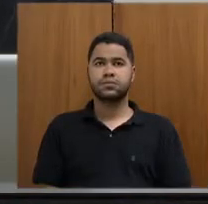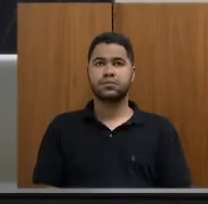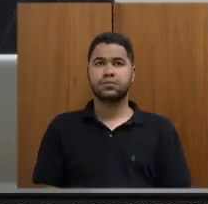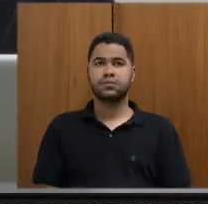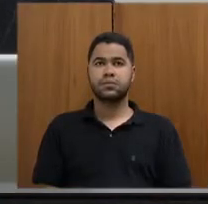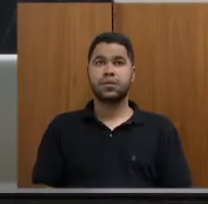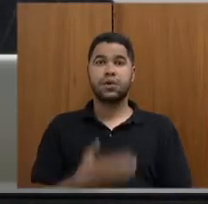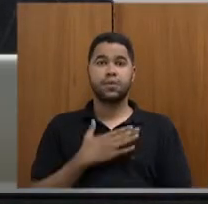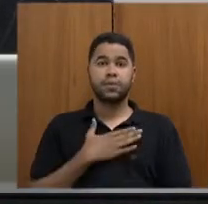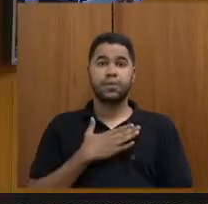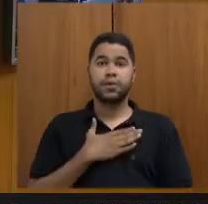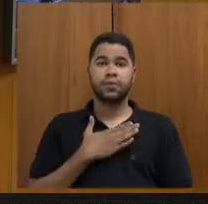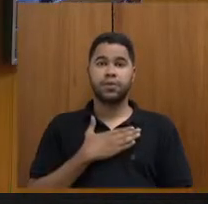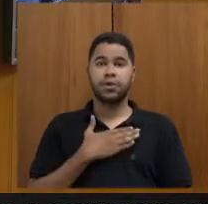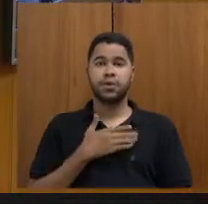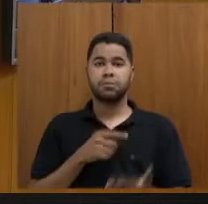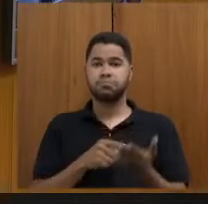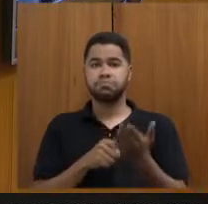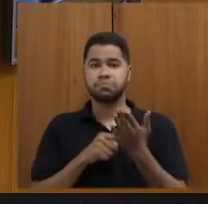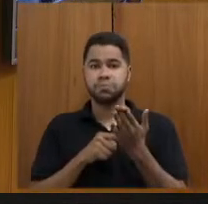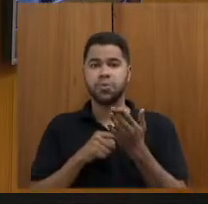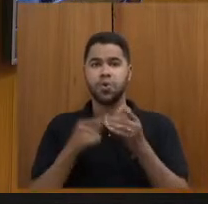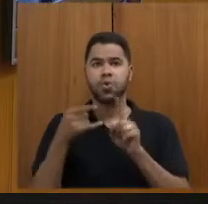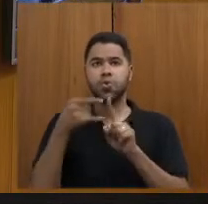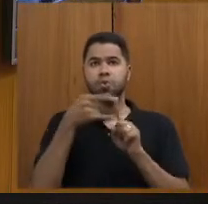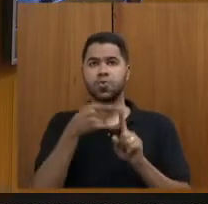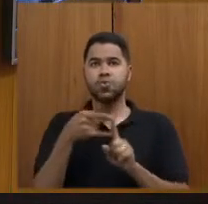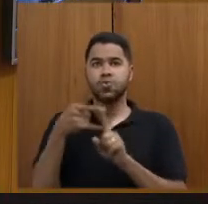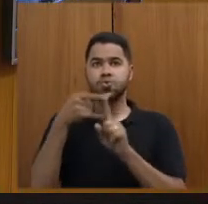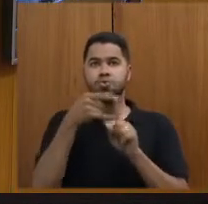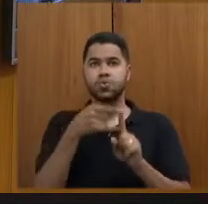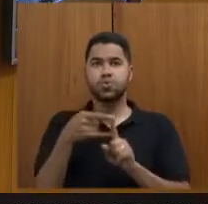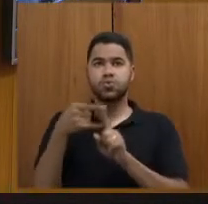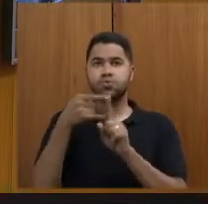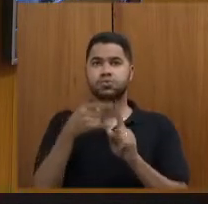para mim aqui não está aparecendo o Zoom.